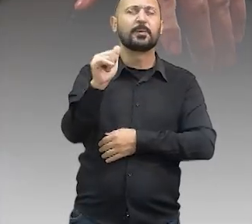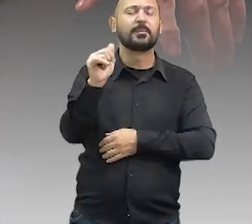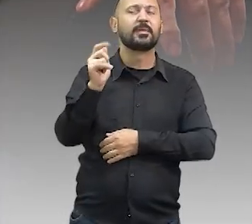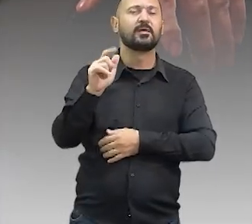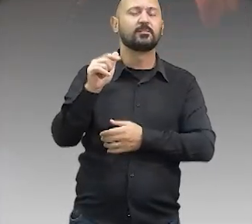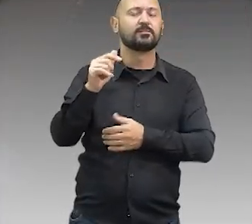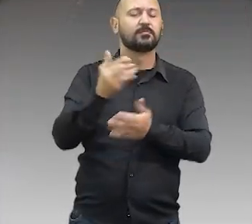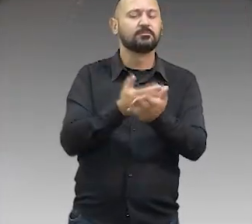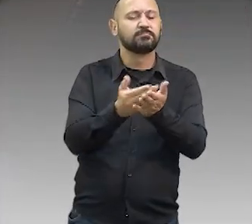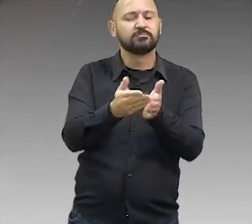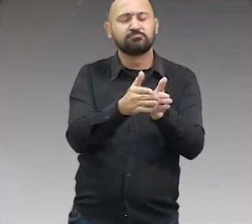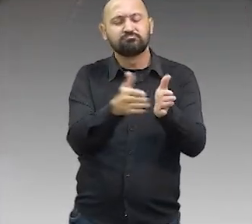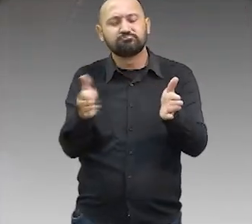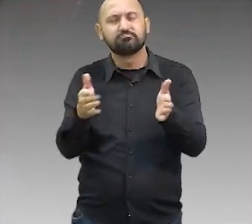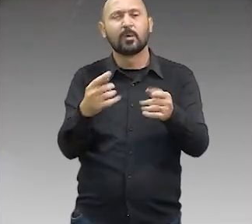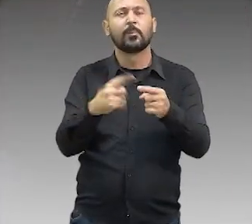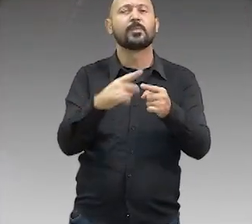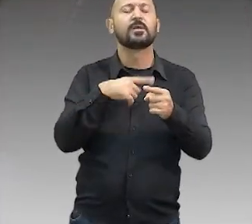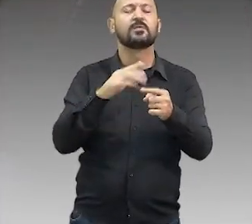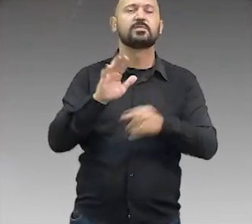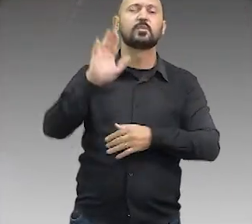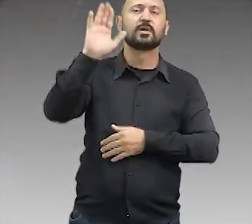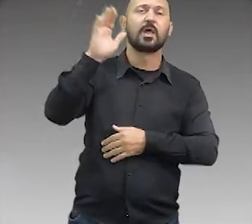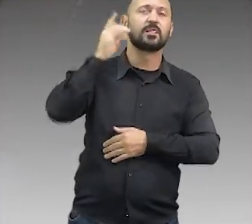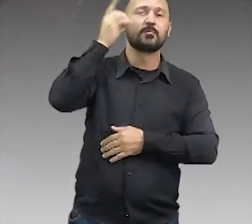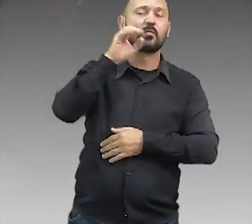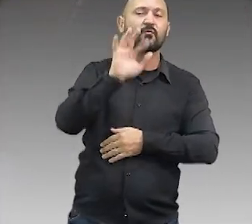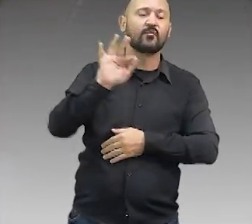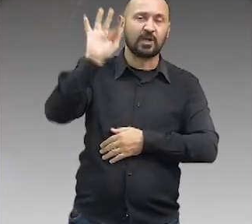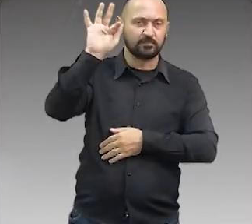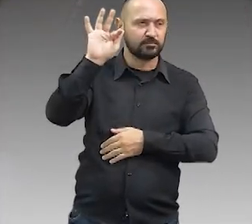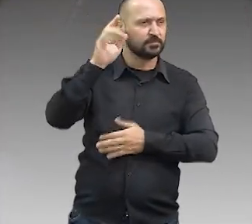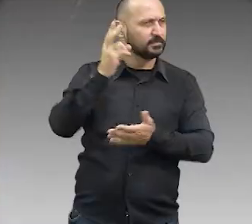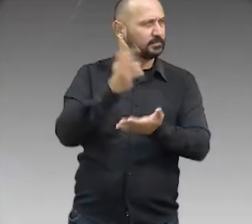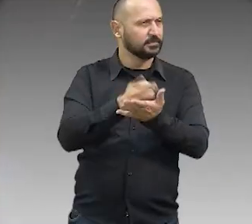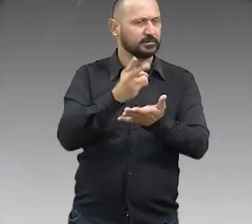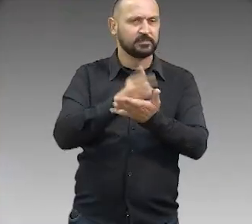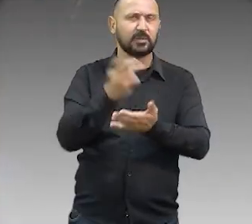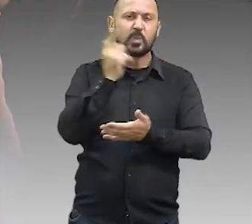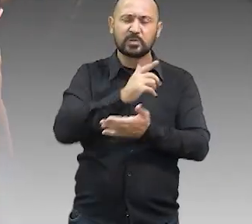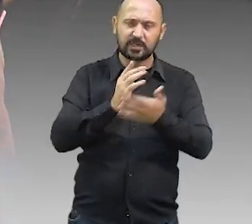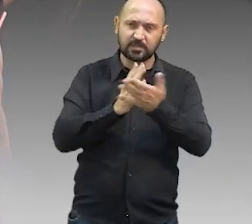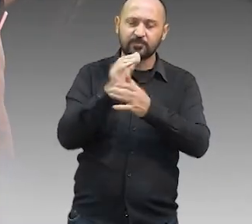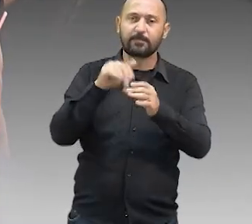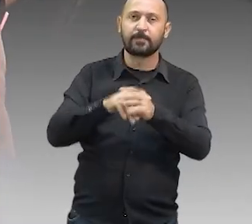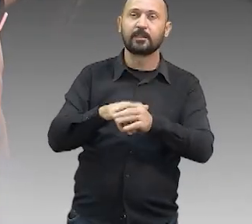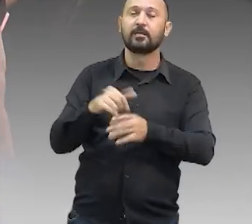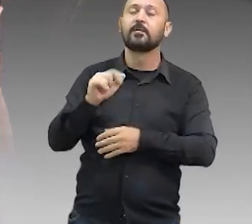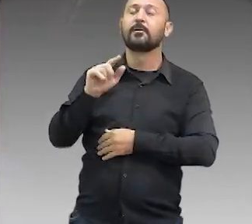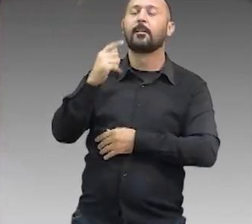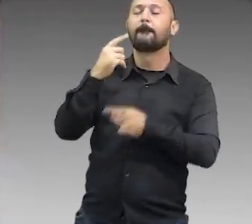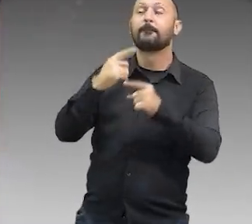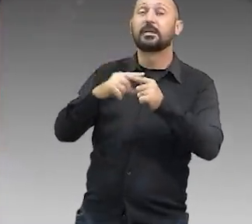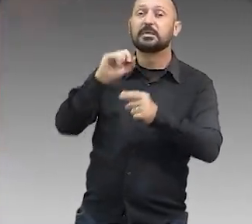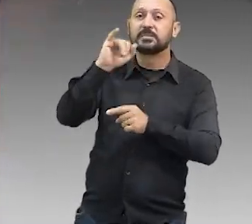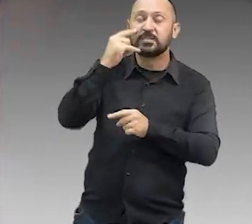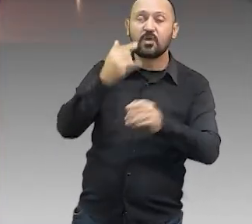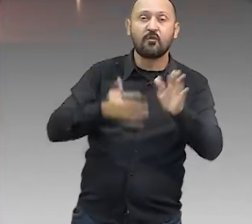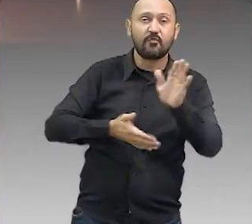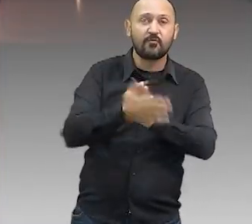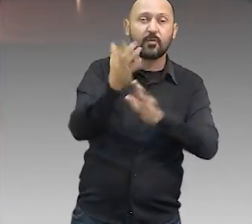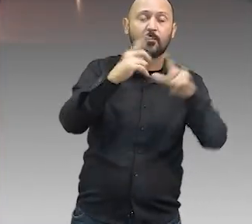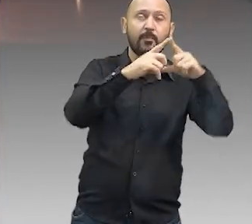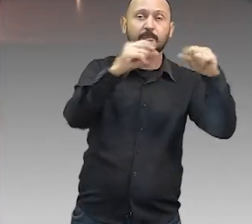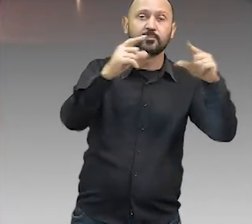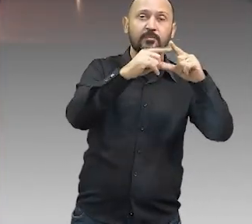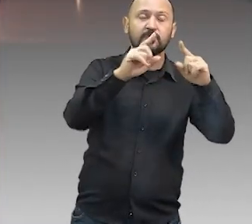senhor se elege. Ele falou, Silmar, porque se eu for para Brasília, lá vou ser mais um. Aqui eu sou Lones Machado. Então,